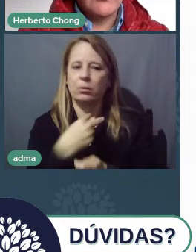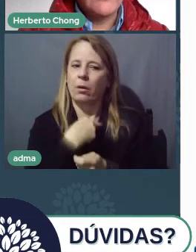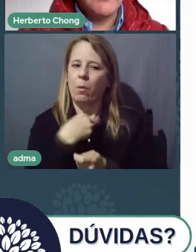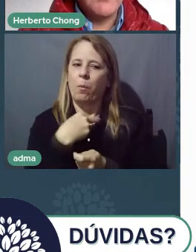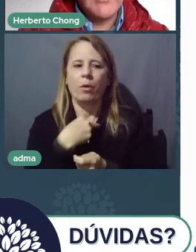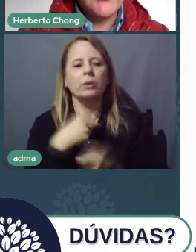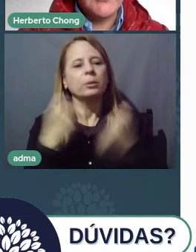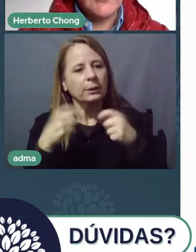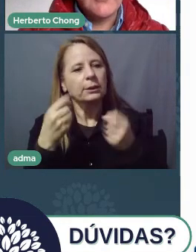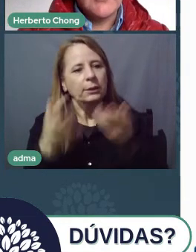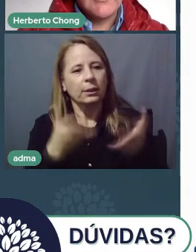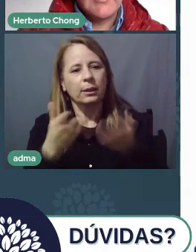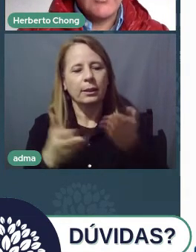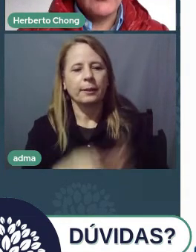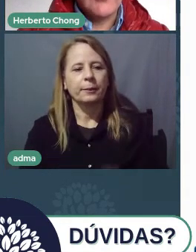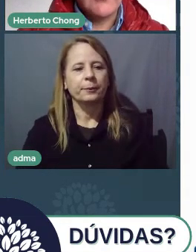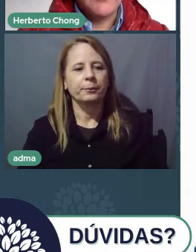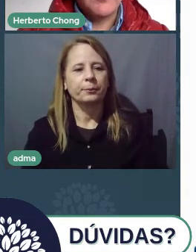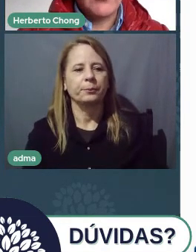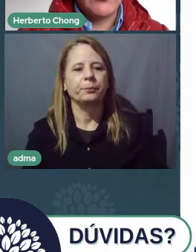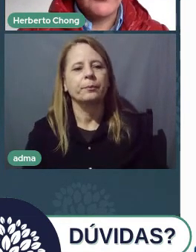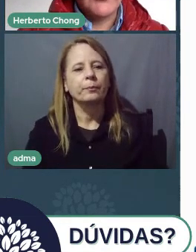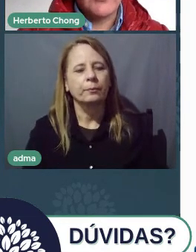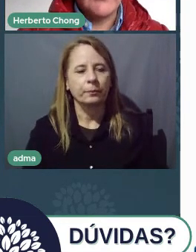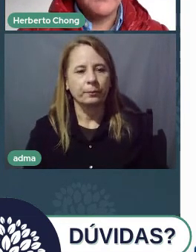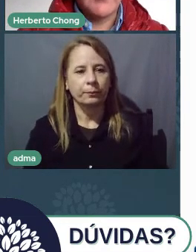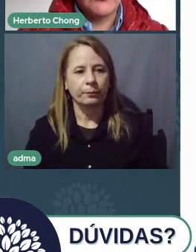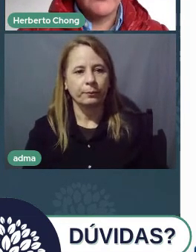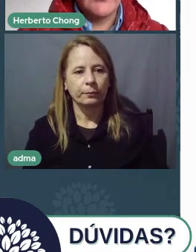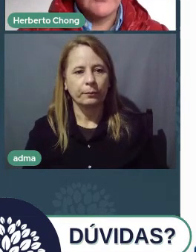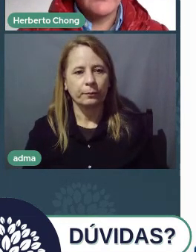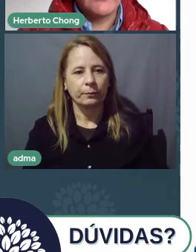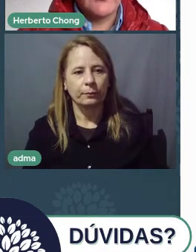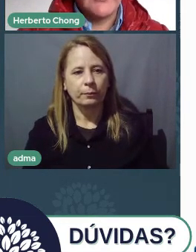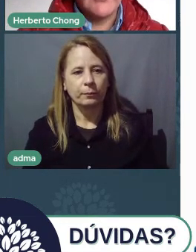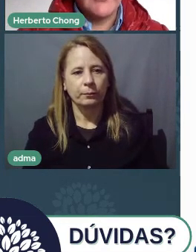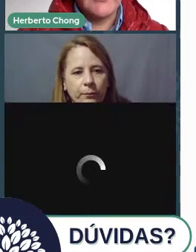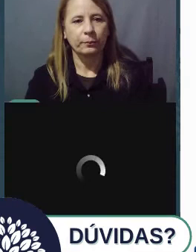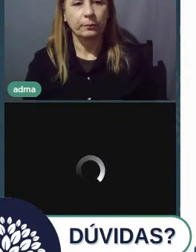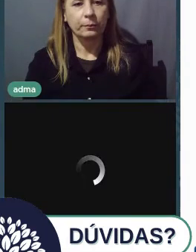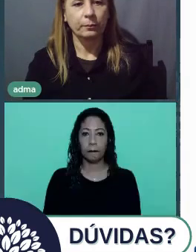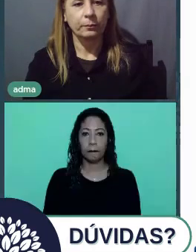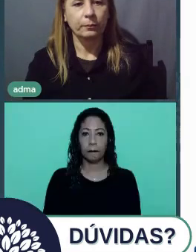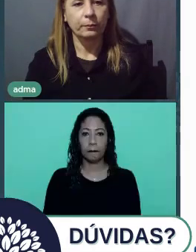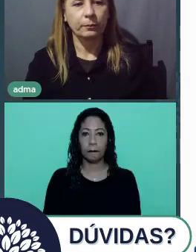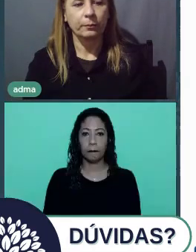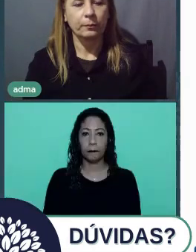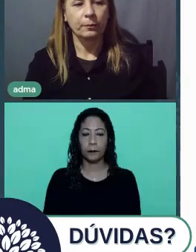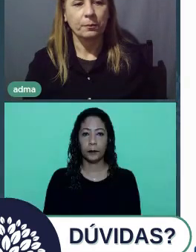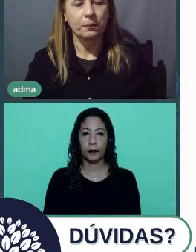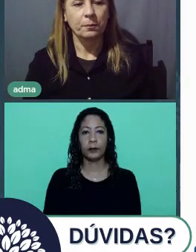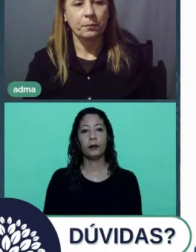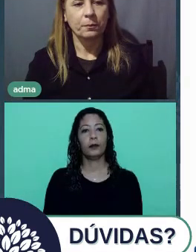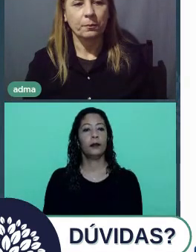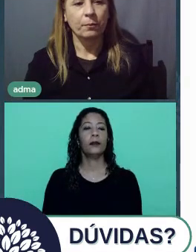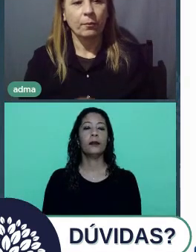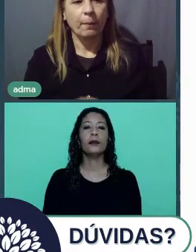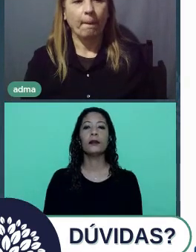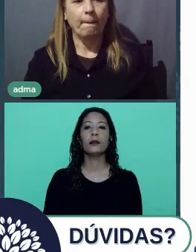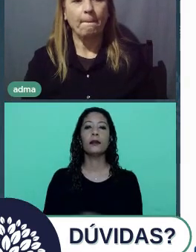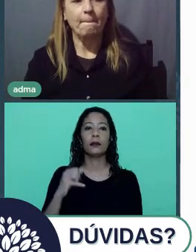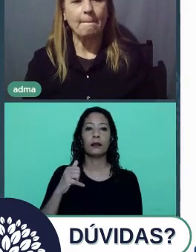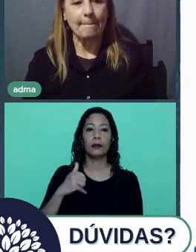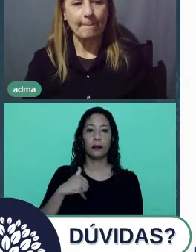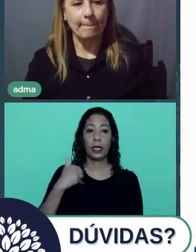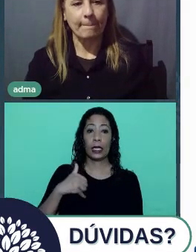A dose média, a alta para o corticoide para 12 anos e adultos, a partir de 12 anos e adultos, então baseado